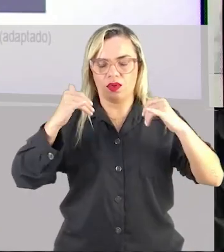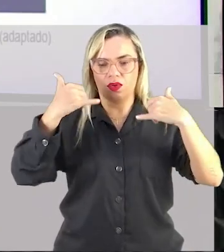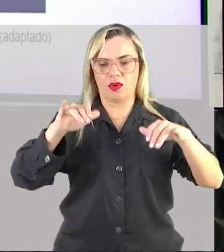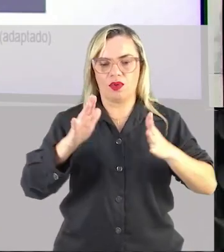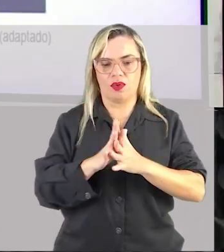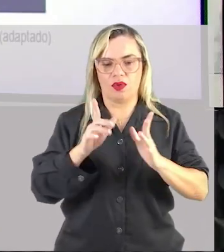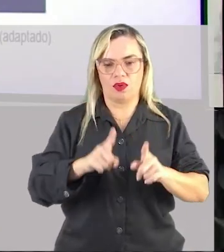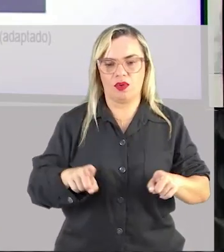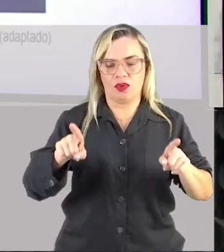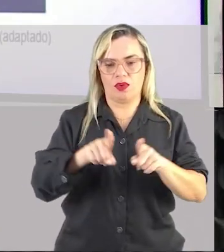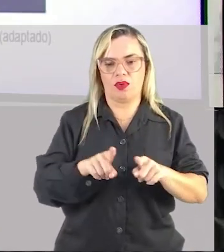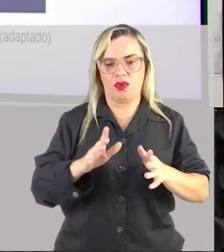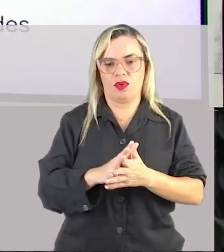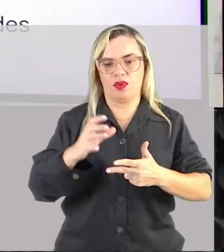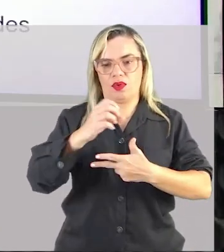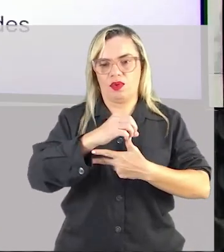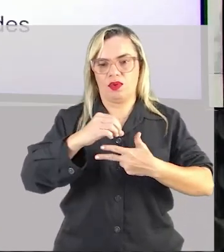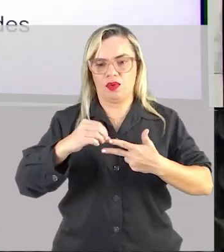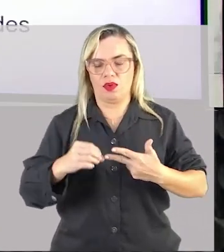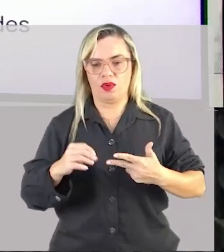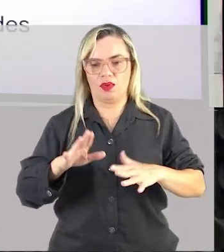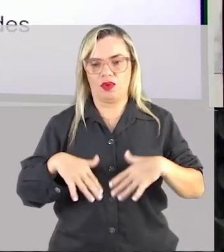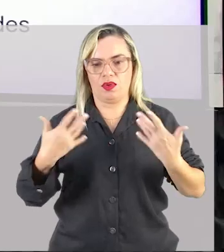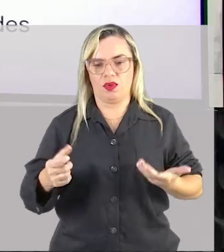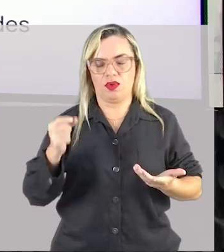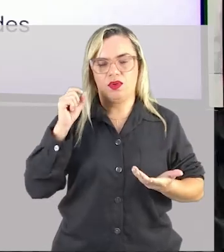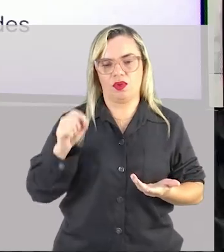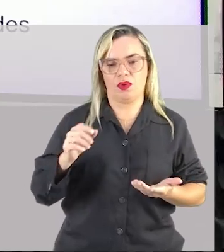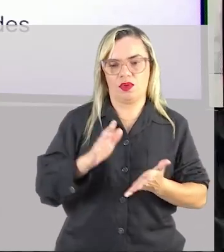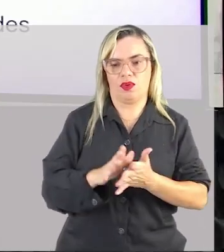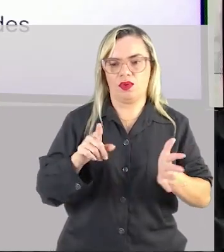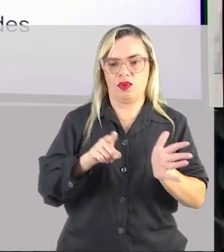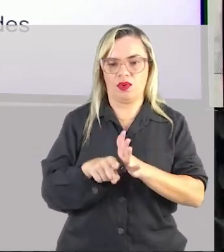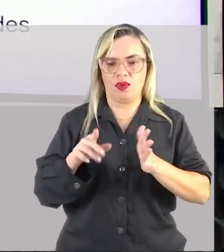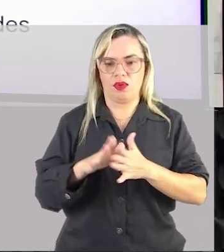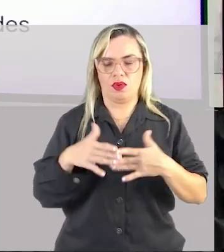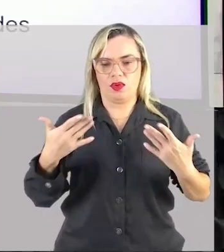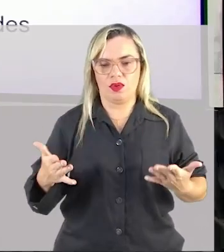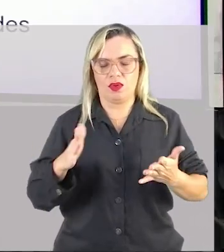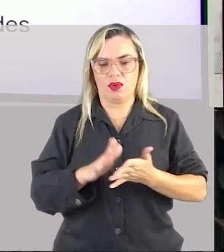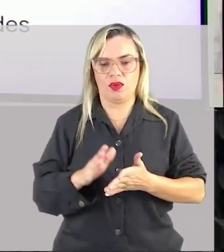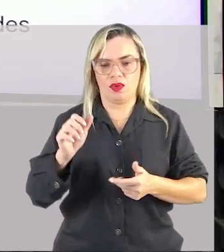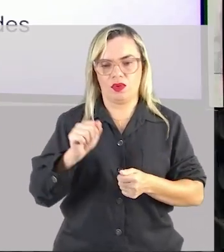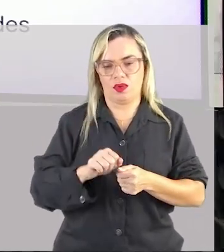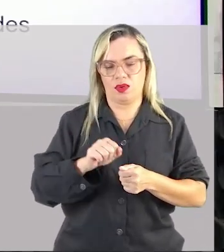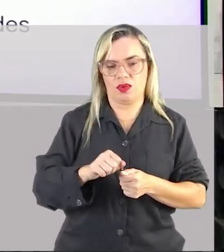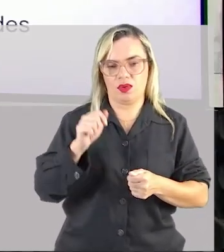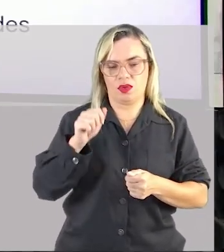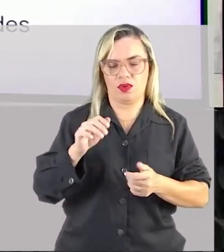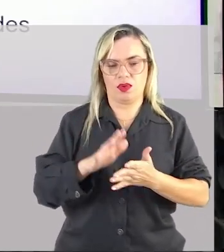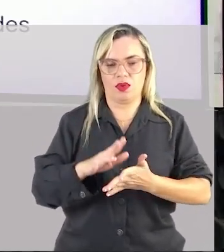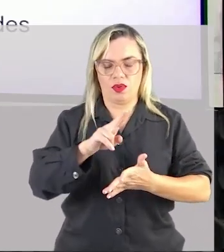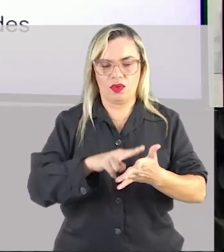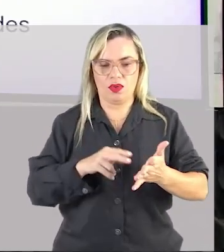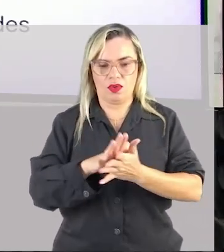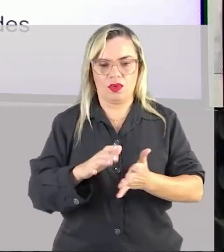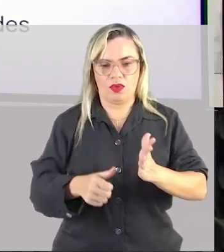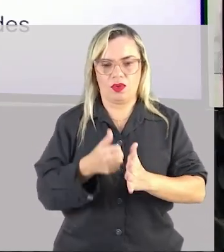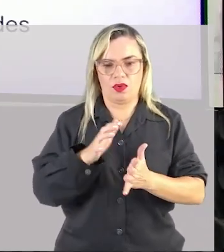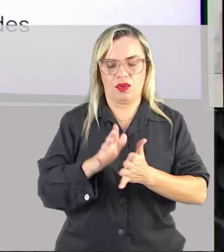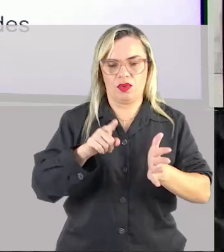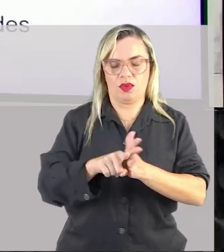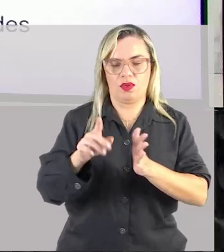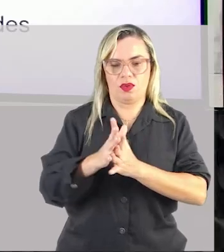publicitária, também do Enem. Vamos aqui a questão, Sempre façam isso no sentido de ler primeiro as questões que